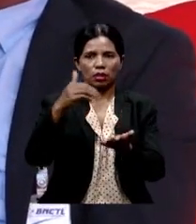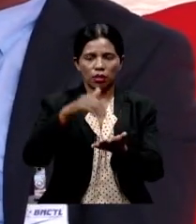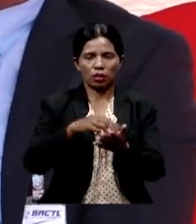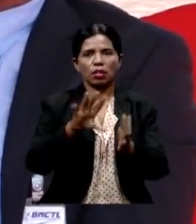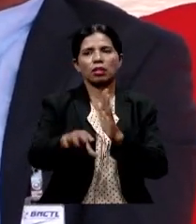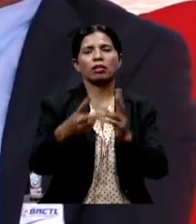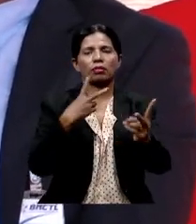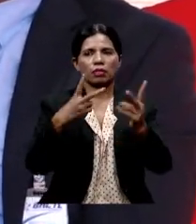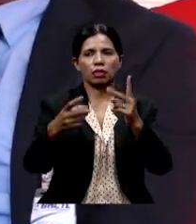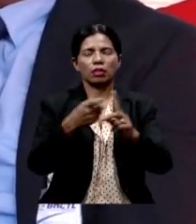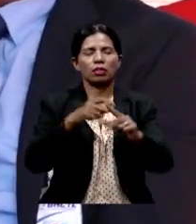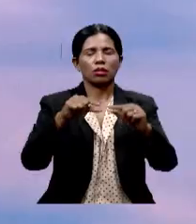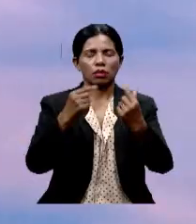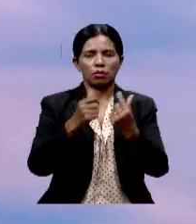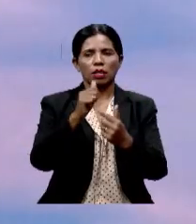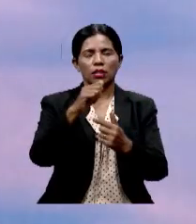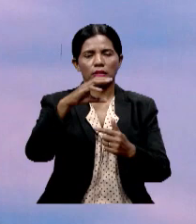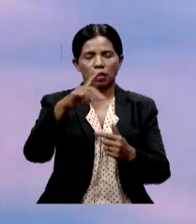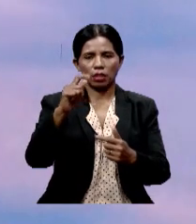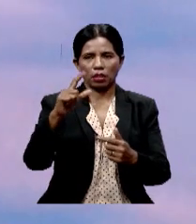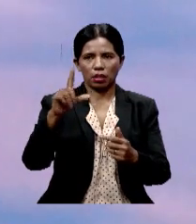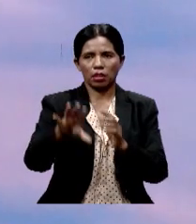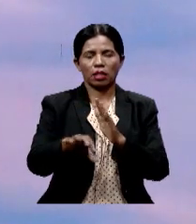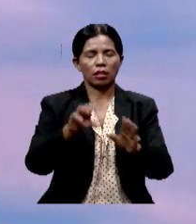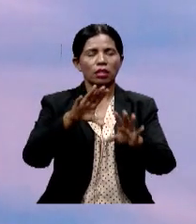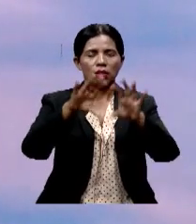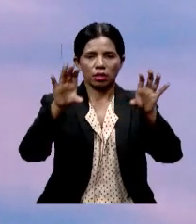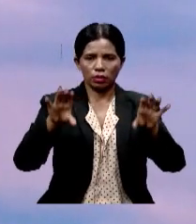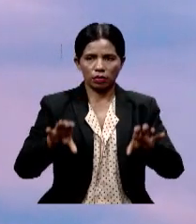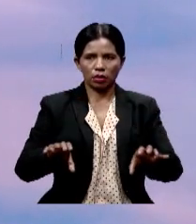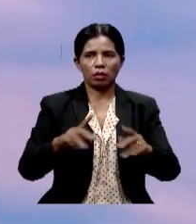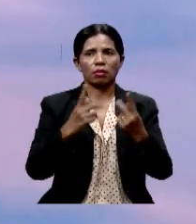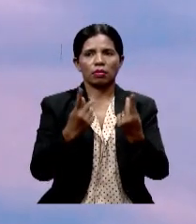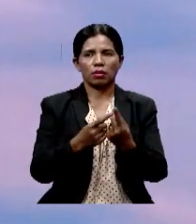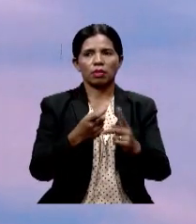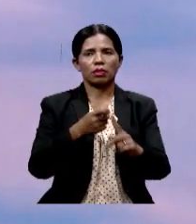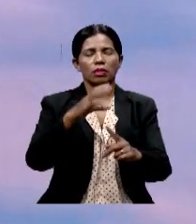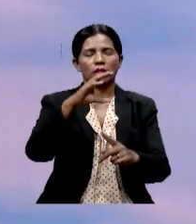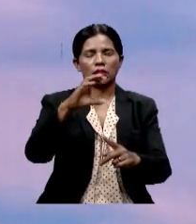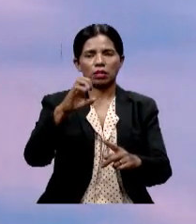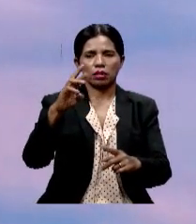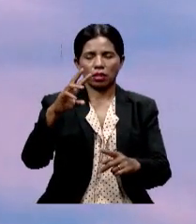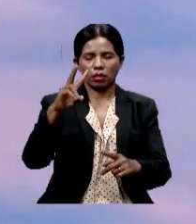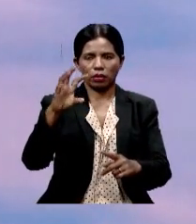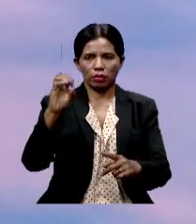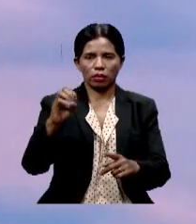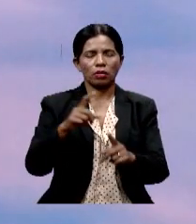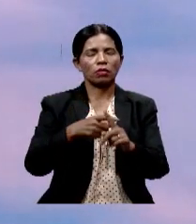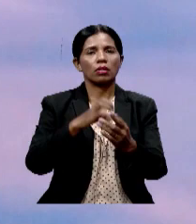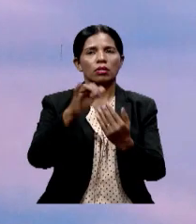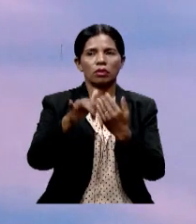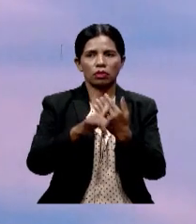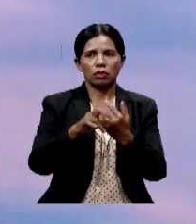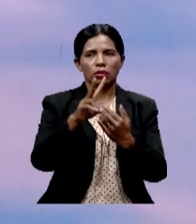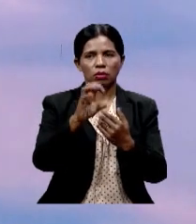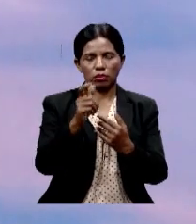e inspeção com a equipa AACTL, molo que havia certificado a companhia NIAN com o serve. A Rufo lançou em 2001